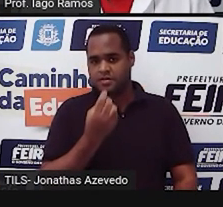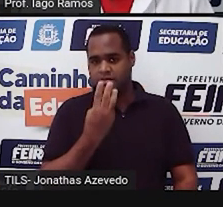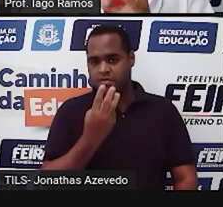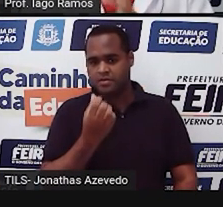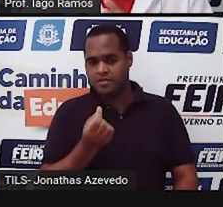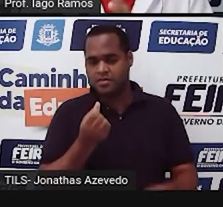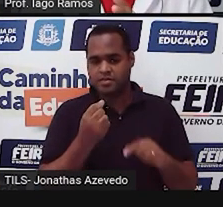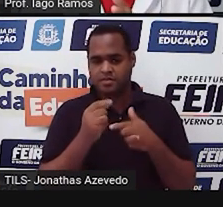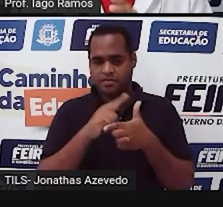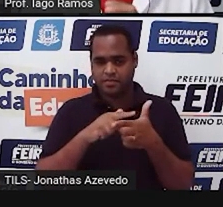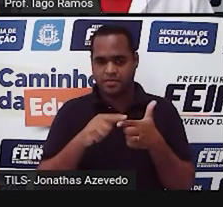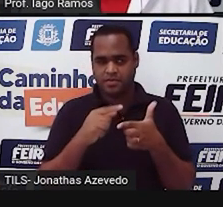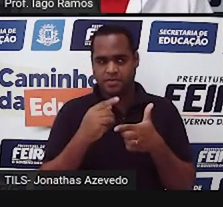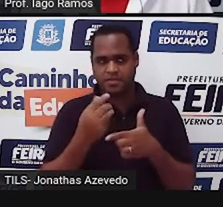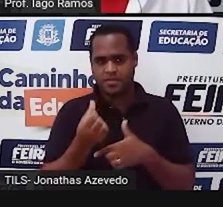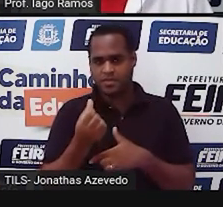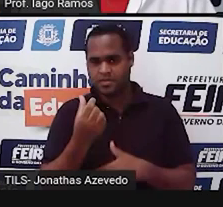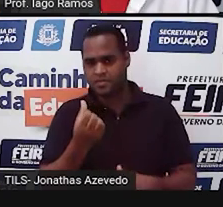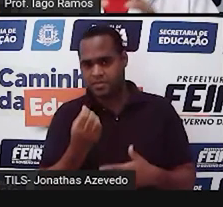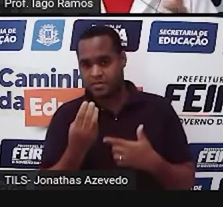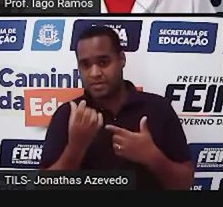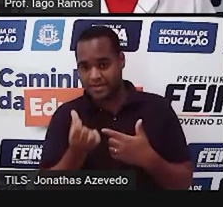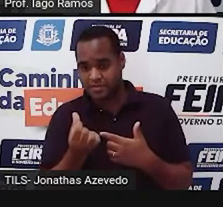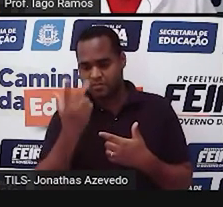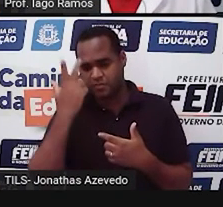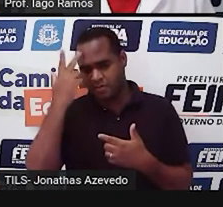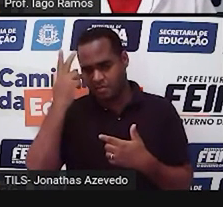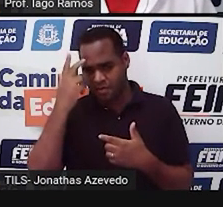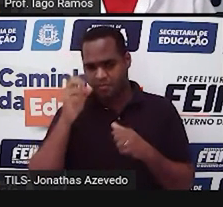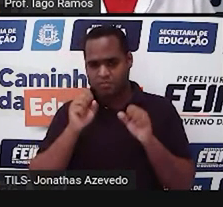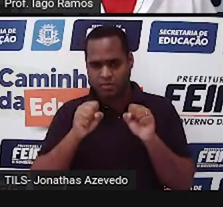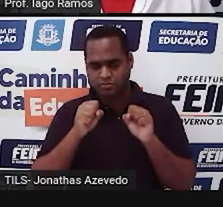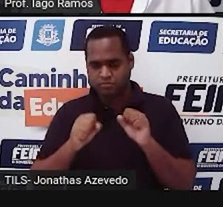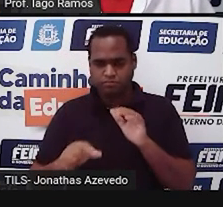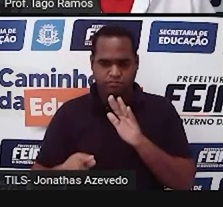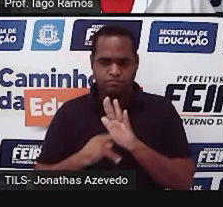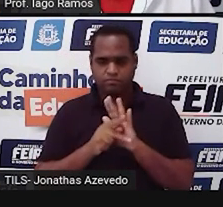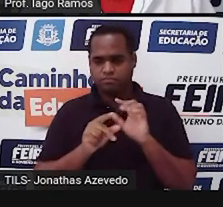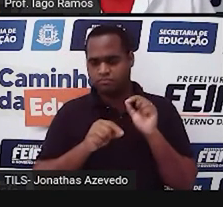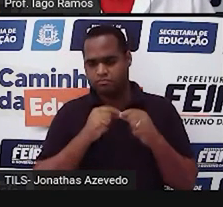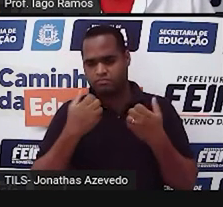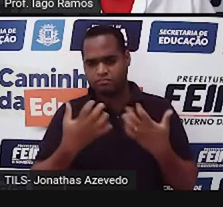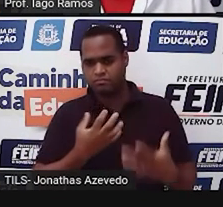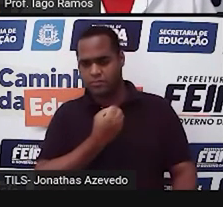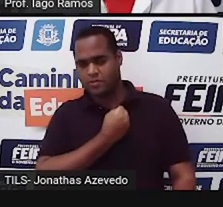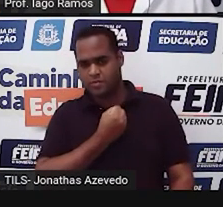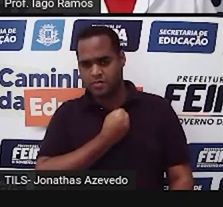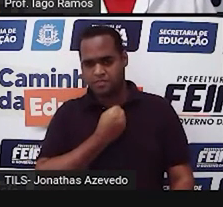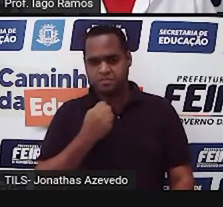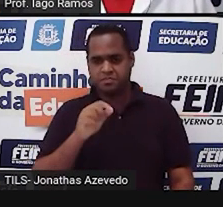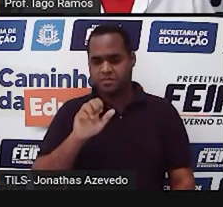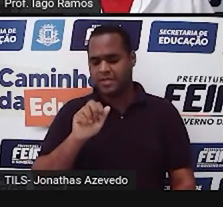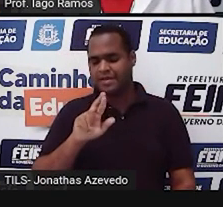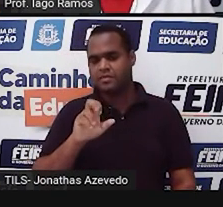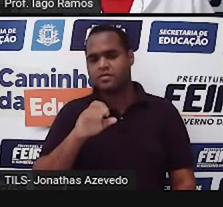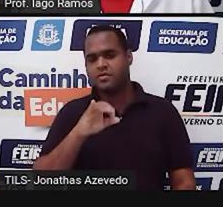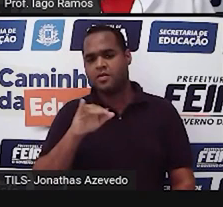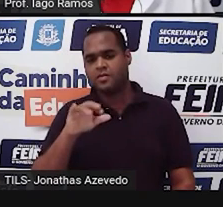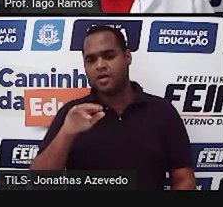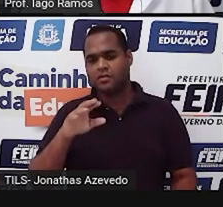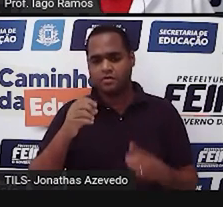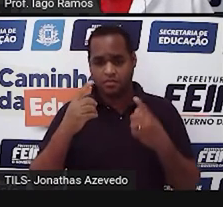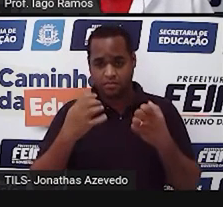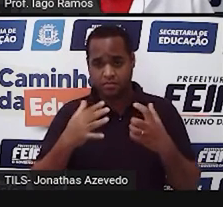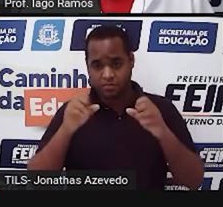por 6 é 666 é um número natural faz parte da coleção dos números racionais que se você quiser